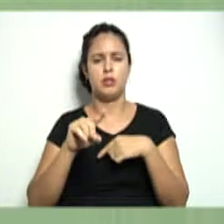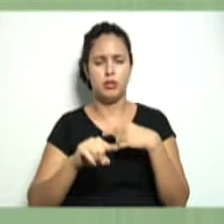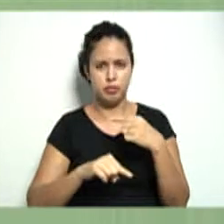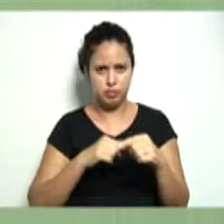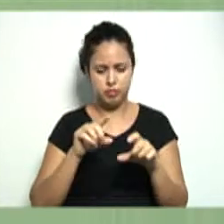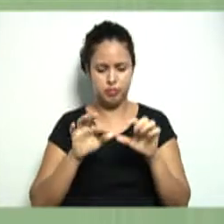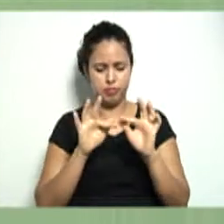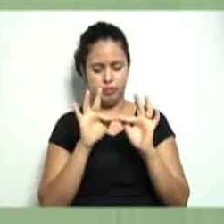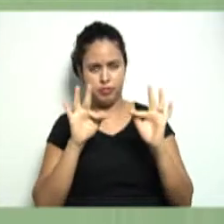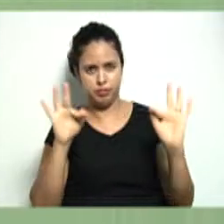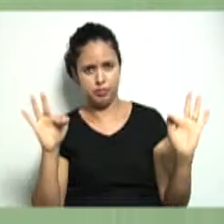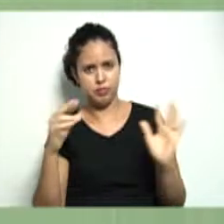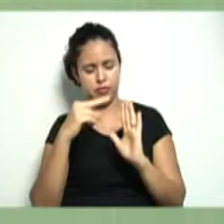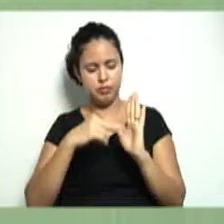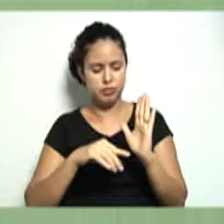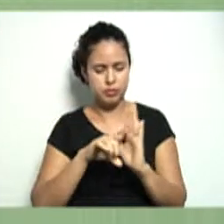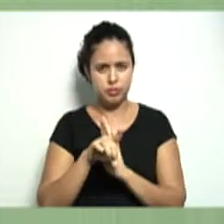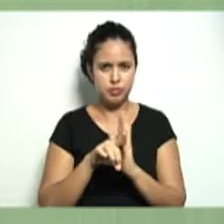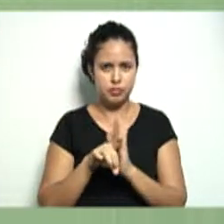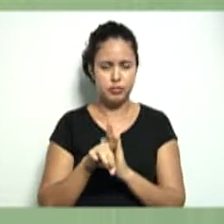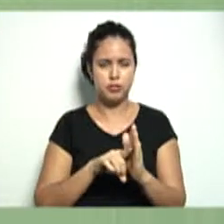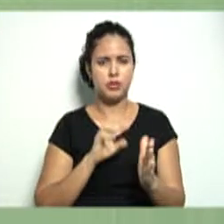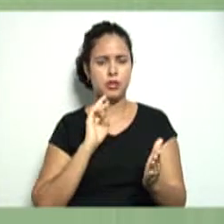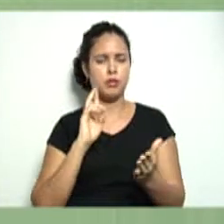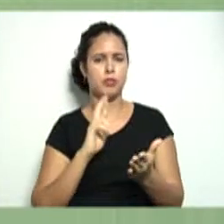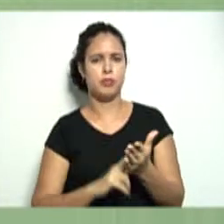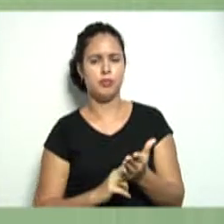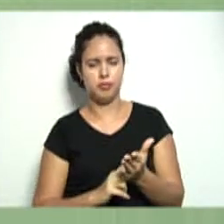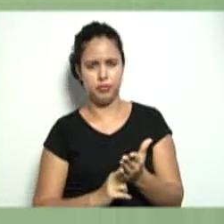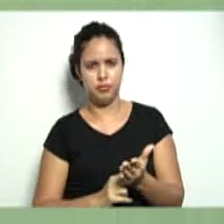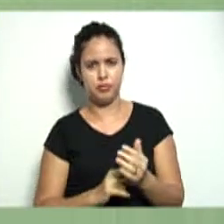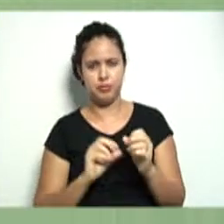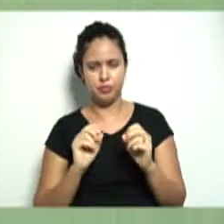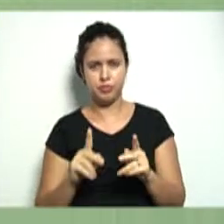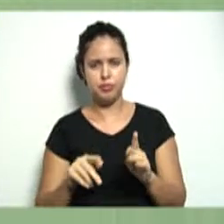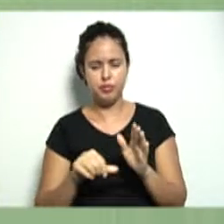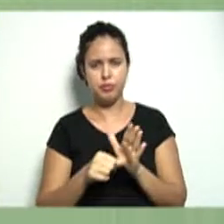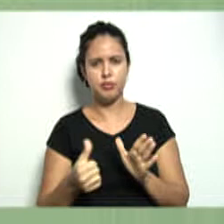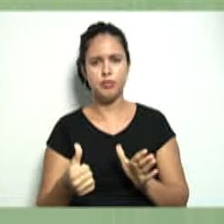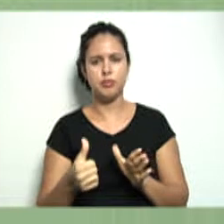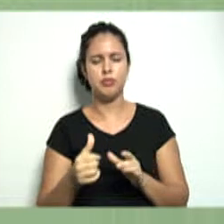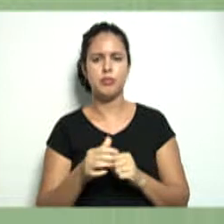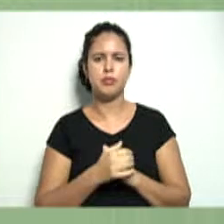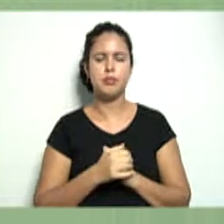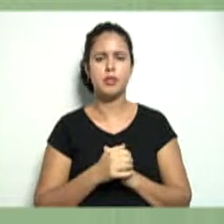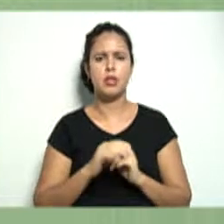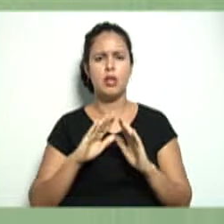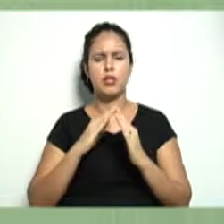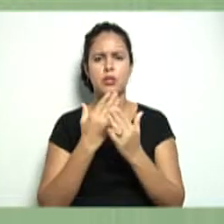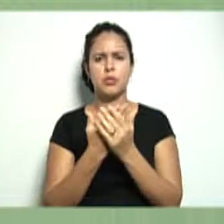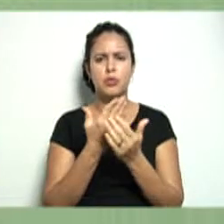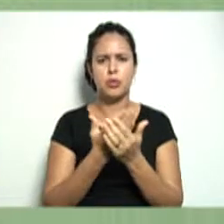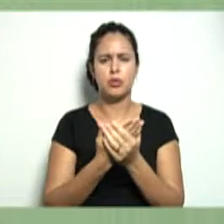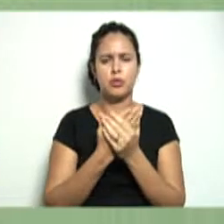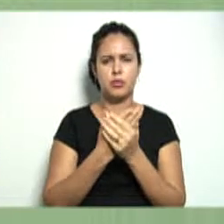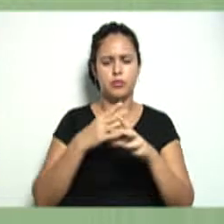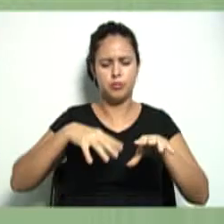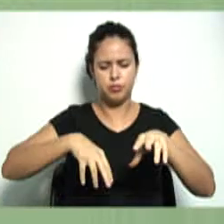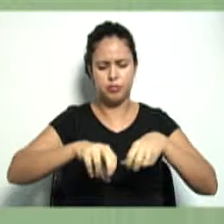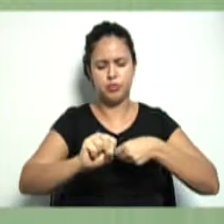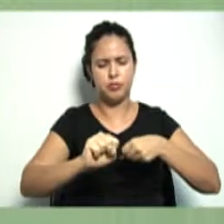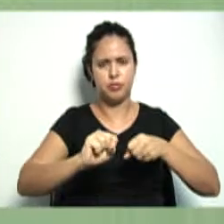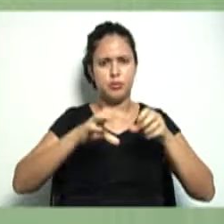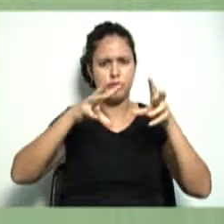ler a frase, vai analisar e vai responder. Vamos lá para a primeira. A Escola de Formação